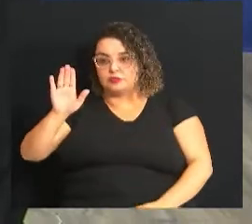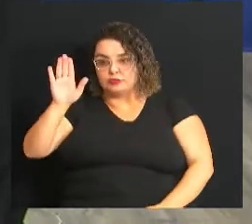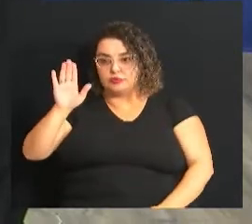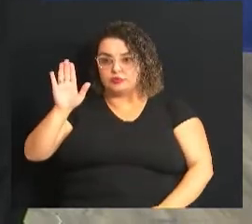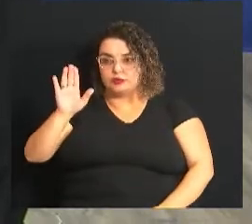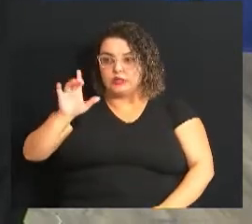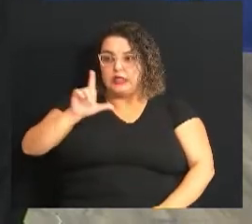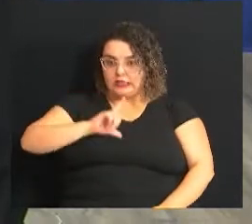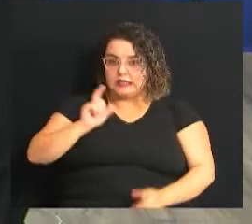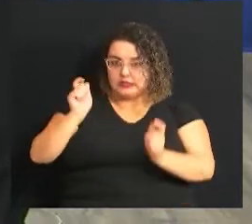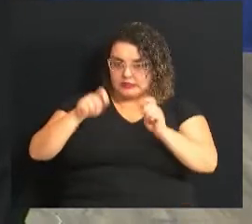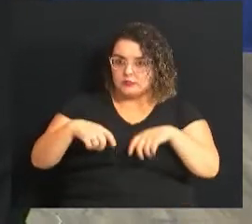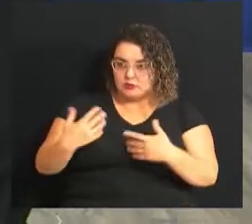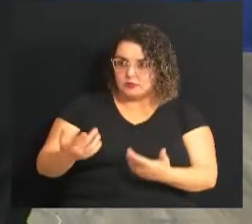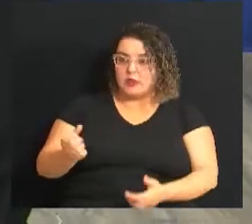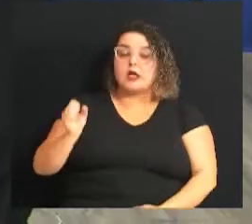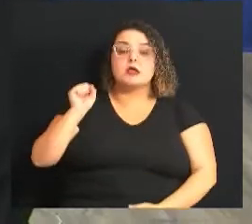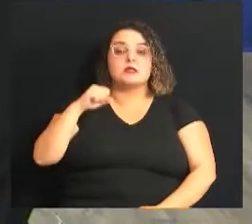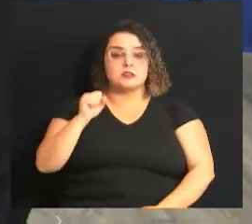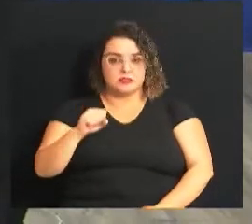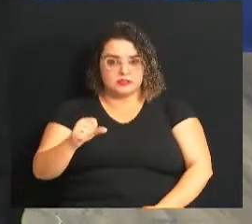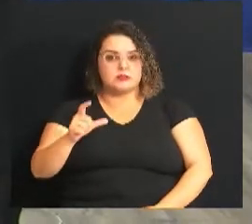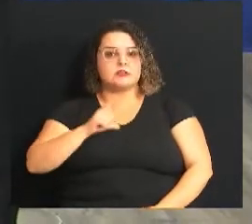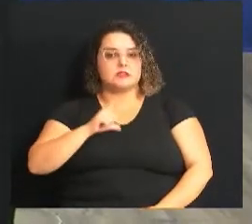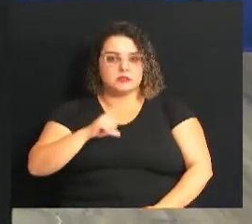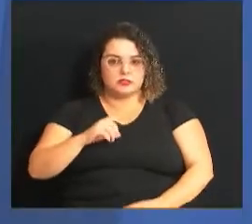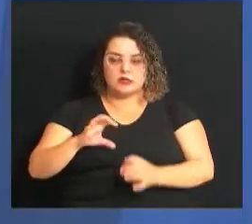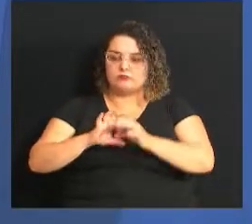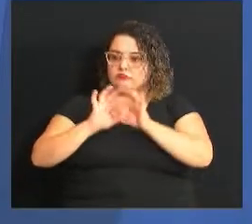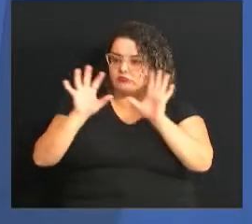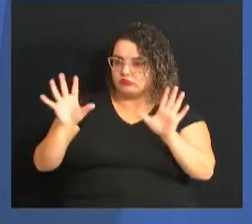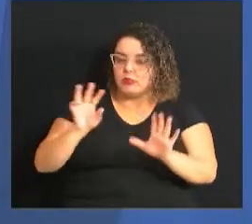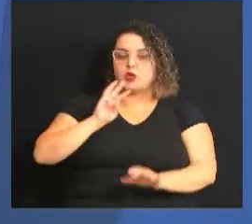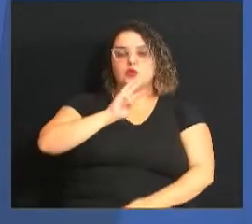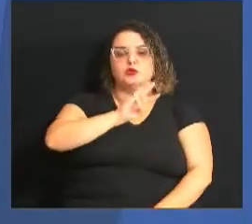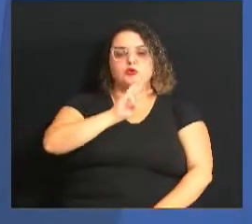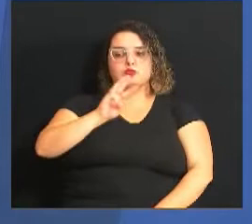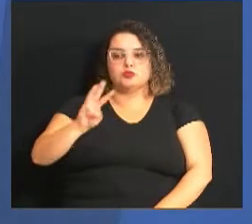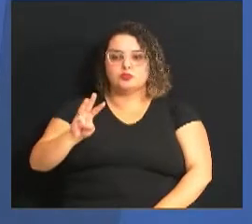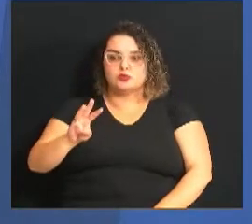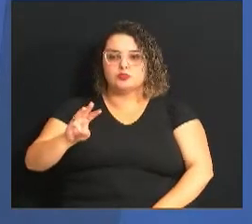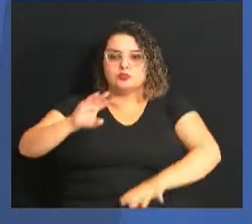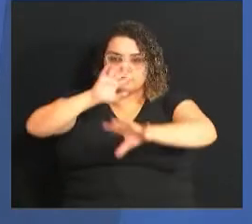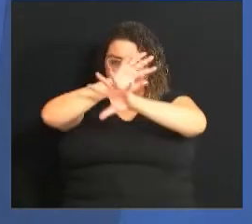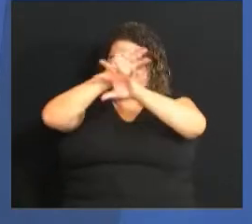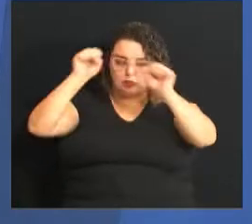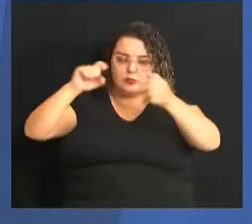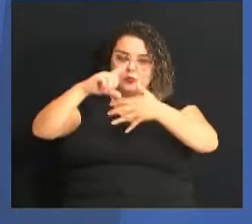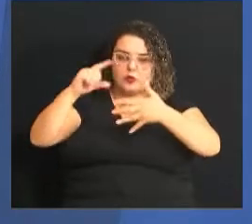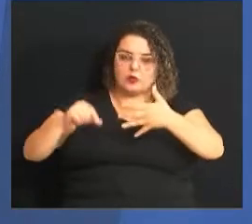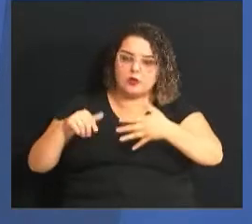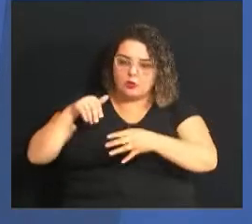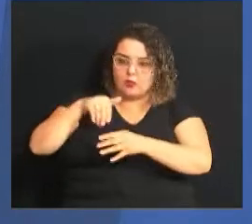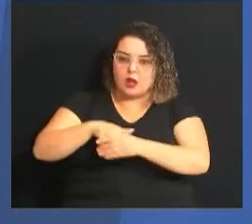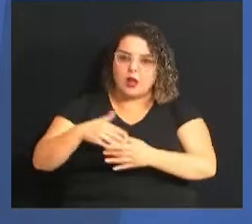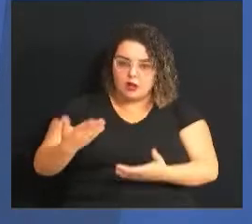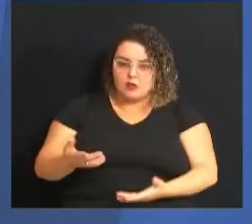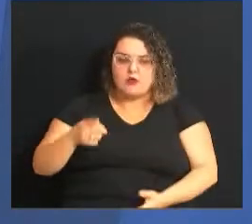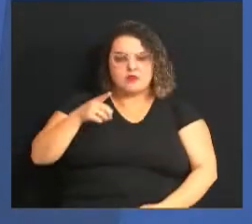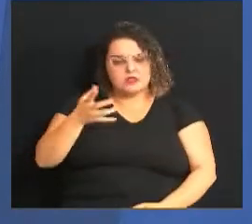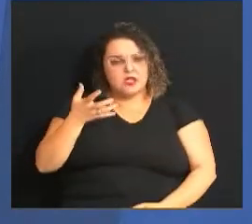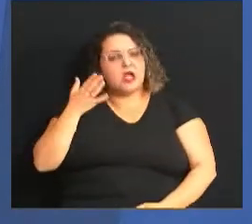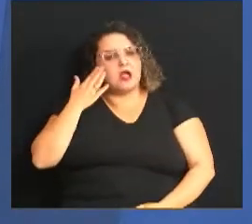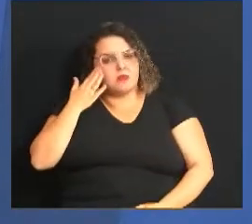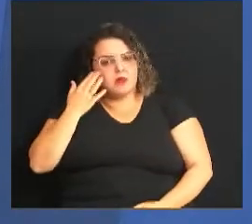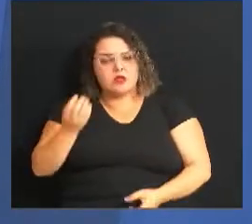essa possibilidade? Sim, já está disponível lá no site do Tribunal Eleitoral. Olha, você quer saber